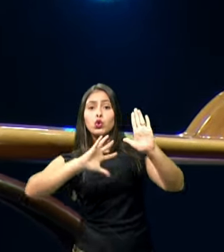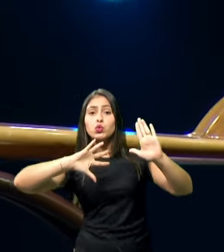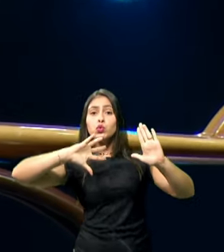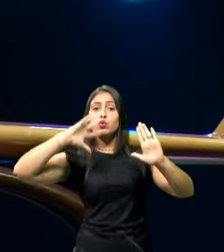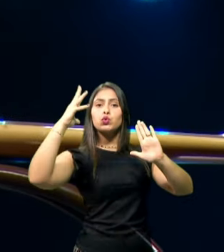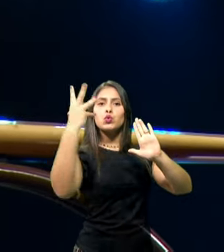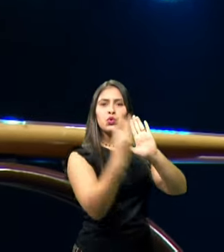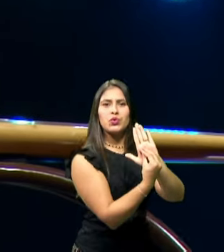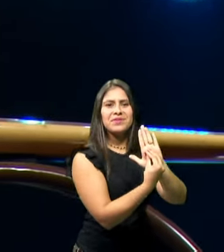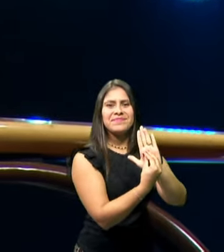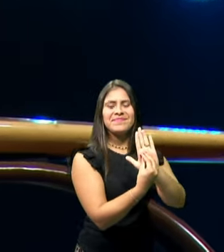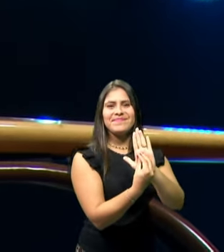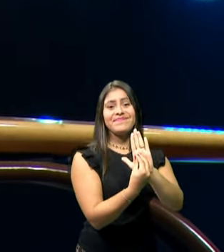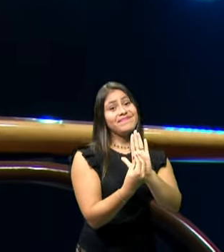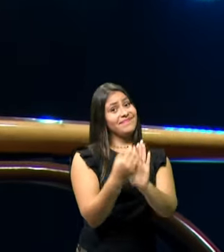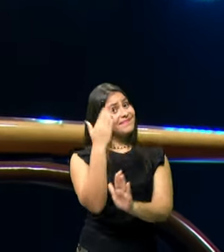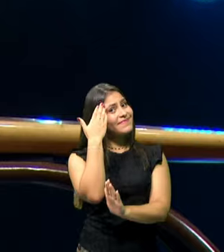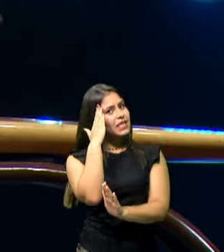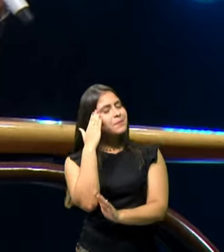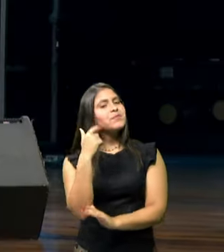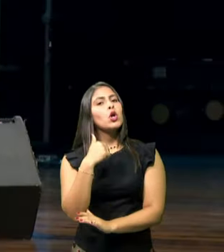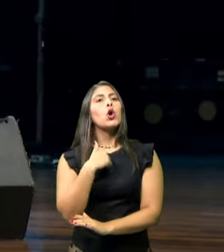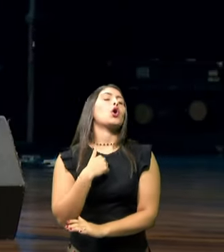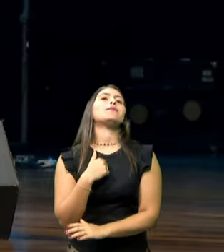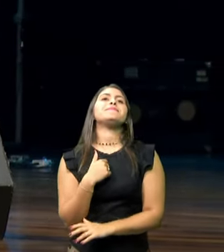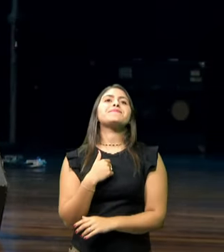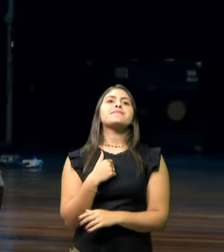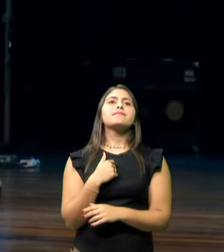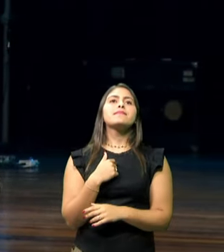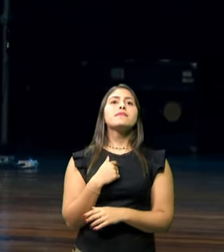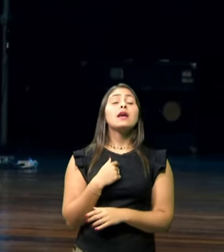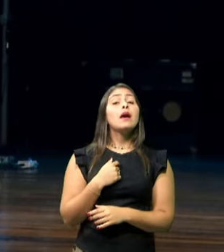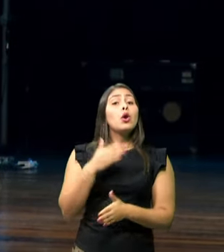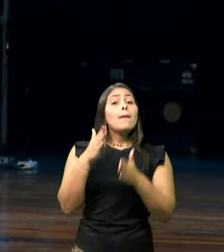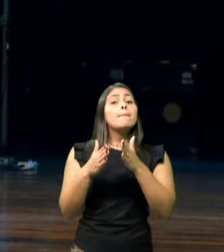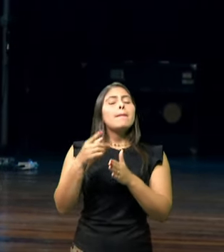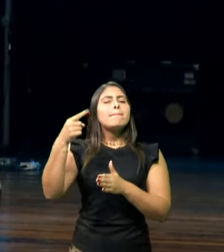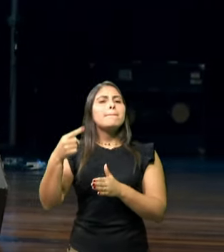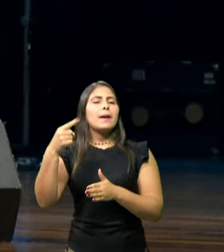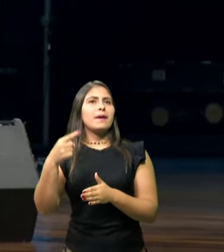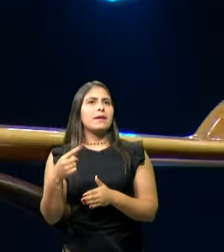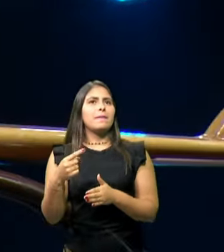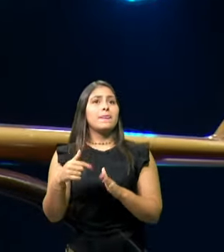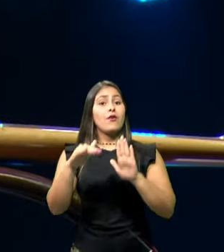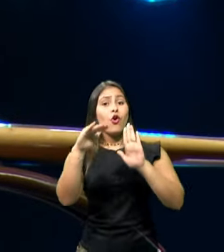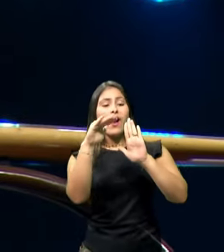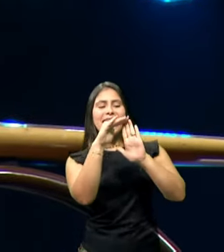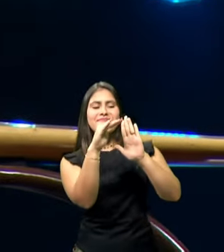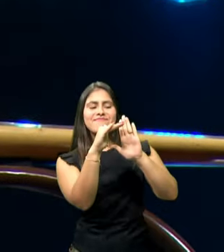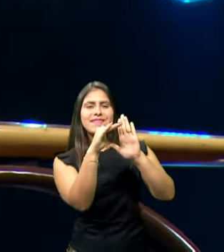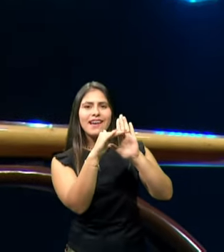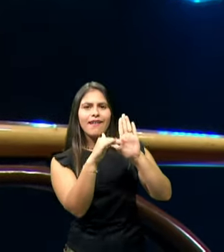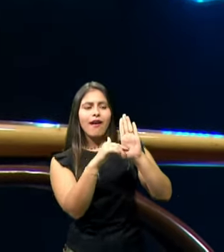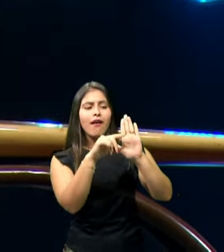compõe um todo. Então, olha a minha palavra aqui, minha primeira parte. Eu vou te dar